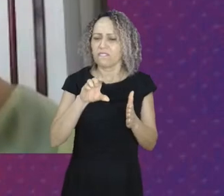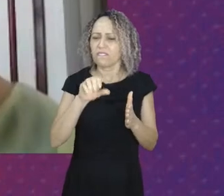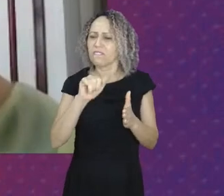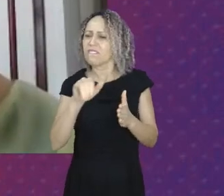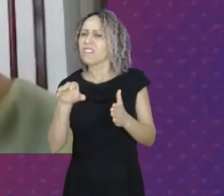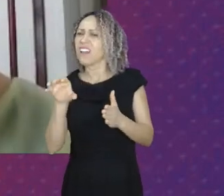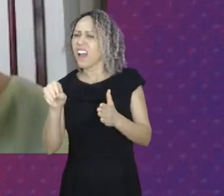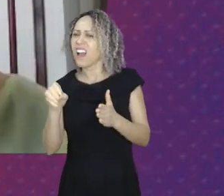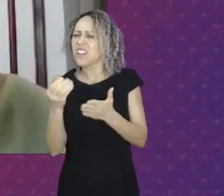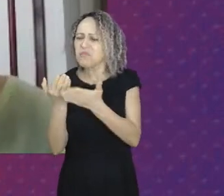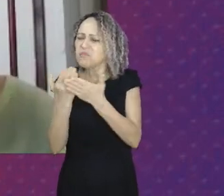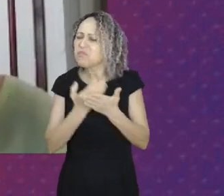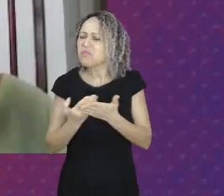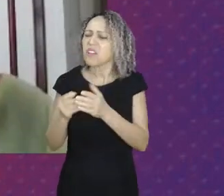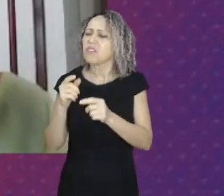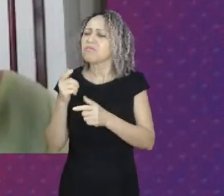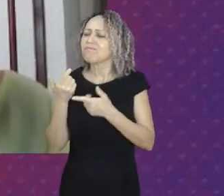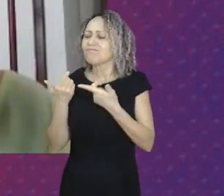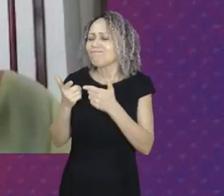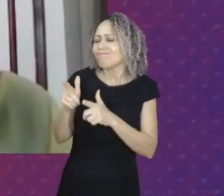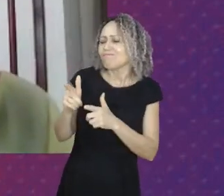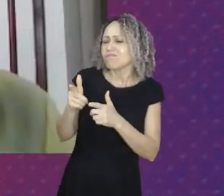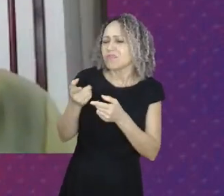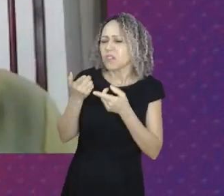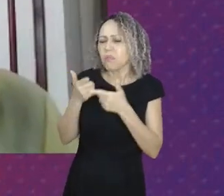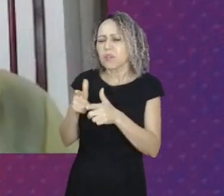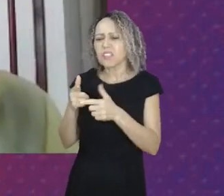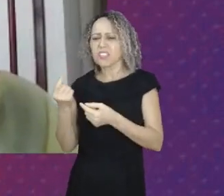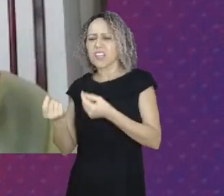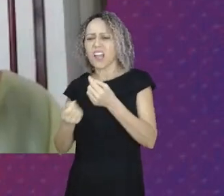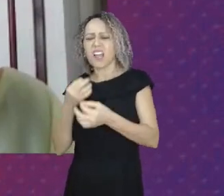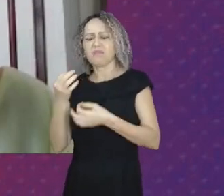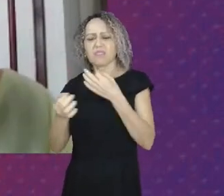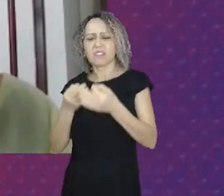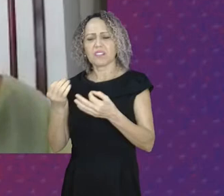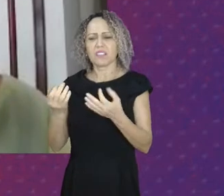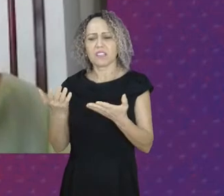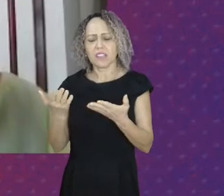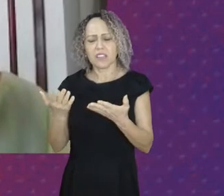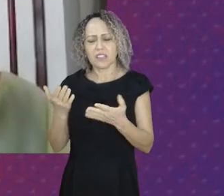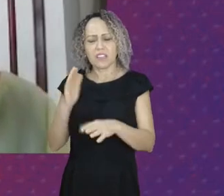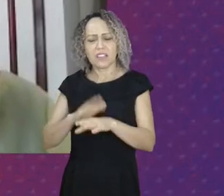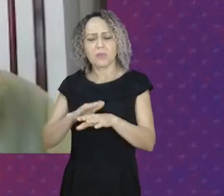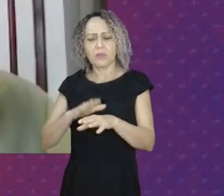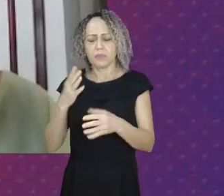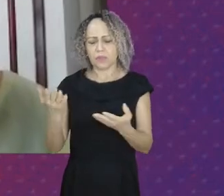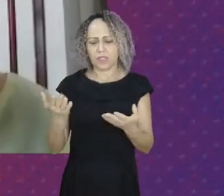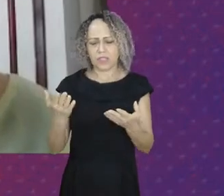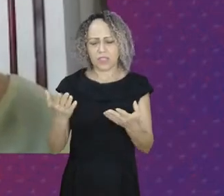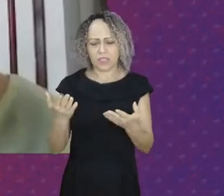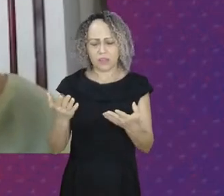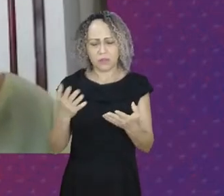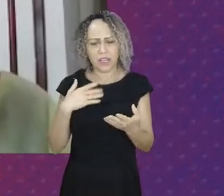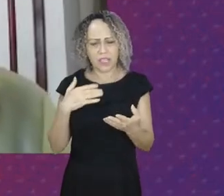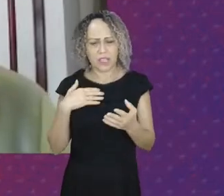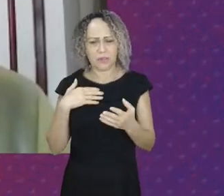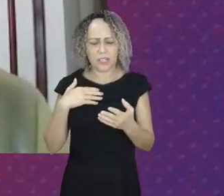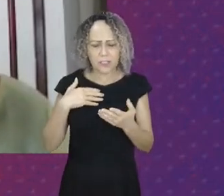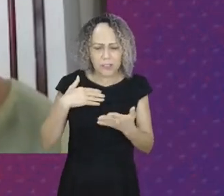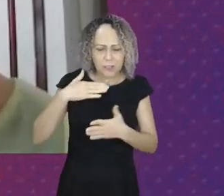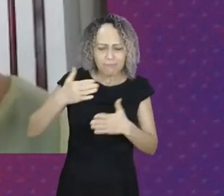chamou a atenção para um diálogo com uma visão mais plural da economia. Para o